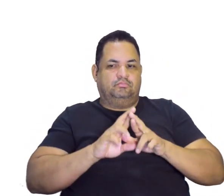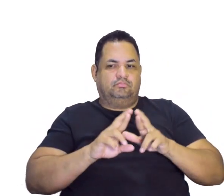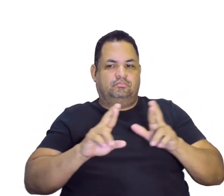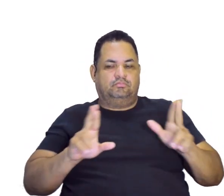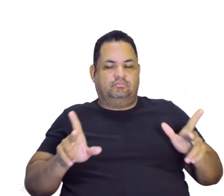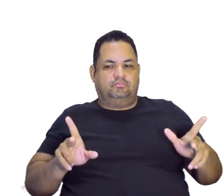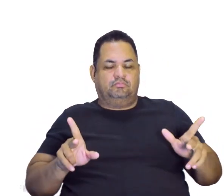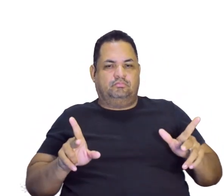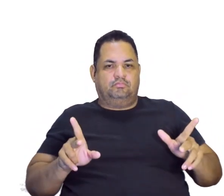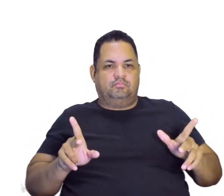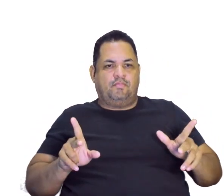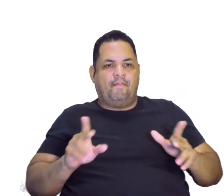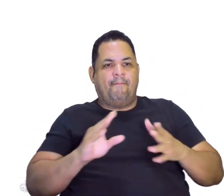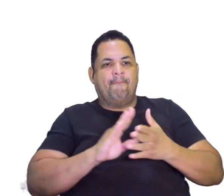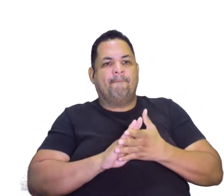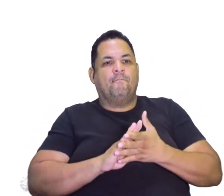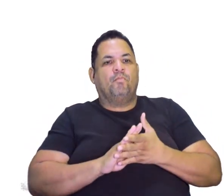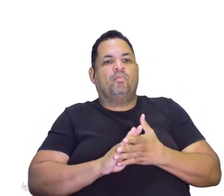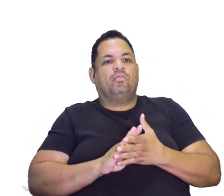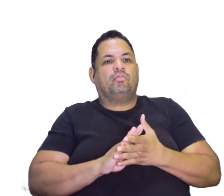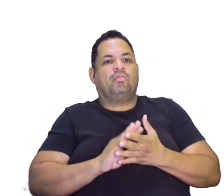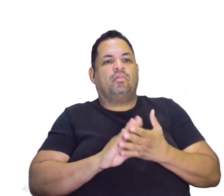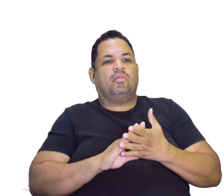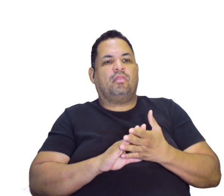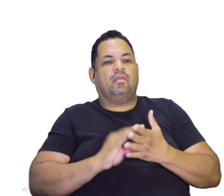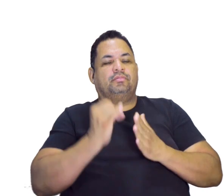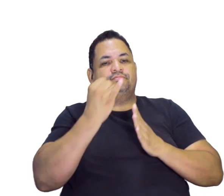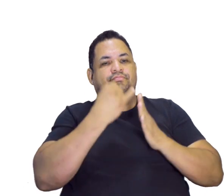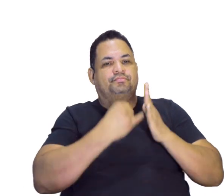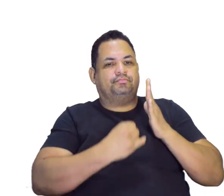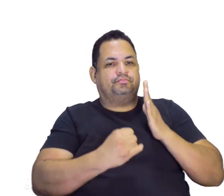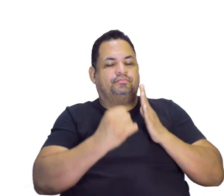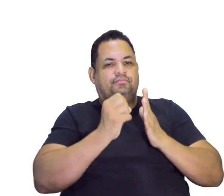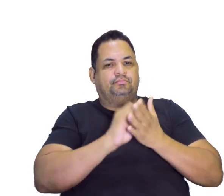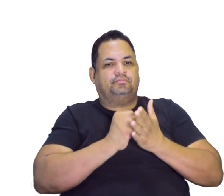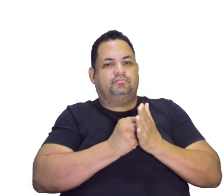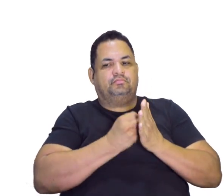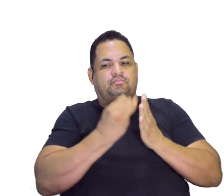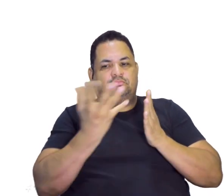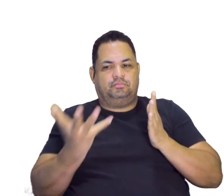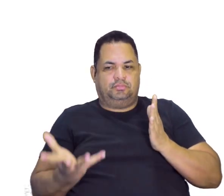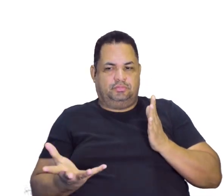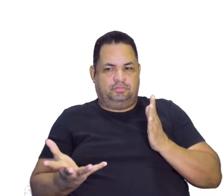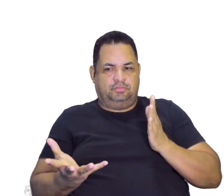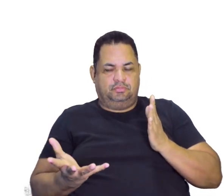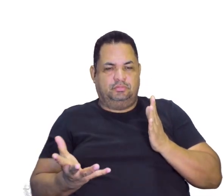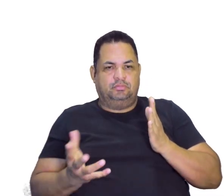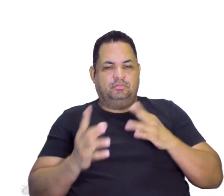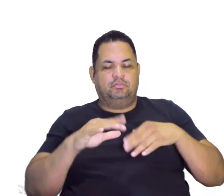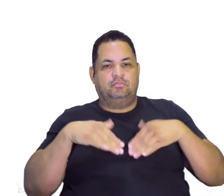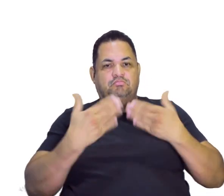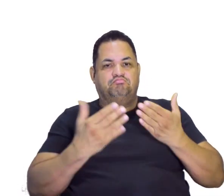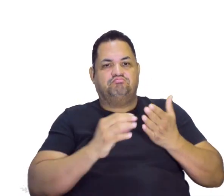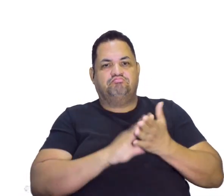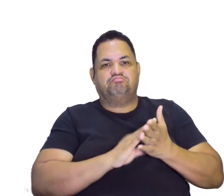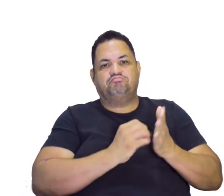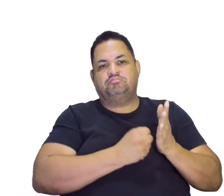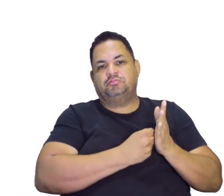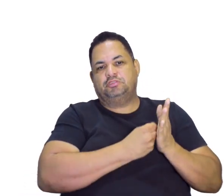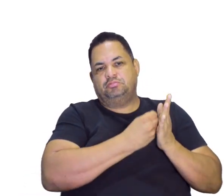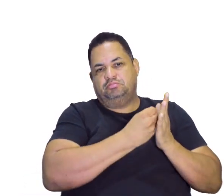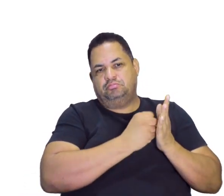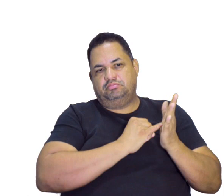as características que diferenciam o impressionismo do expressionismo. Então,